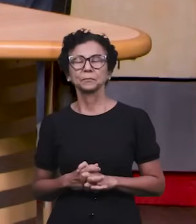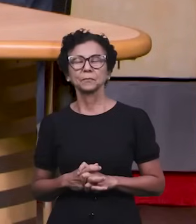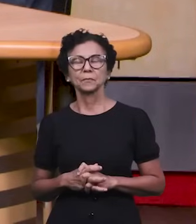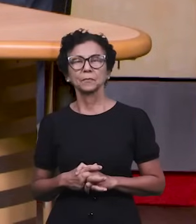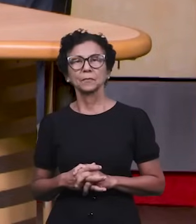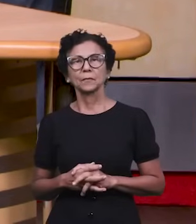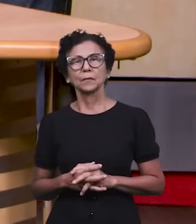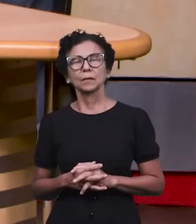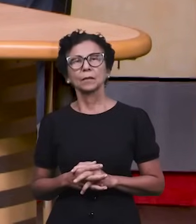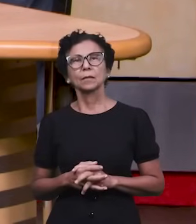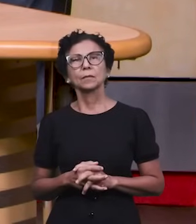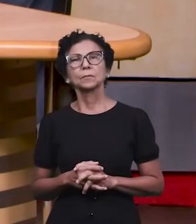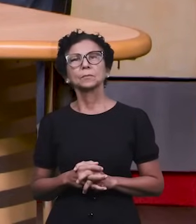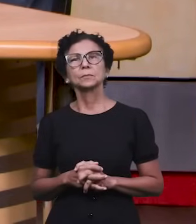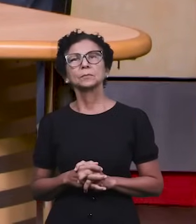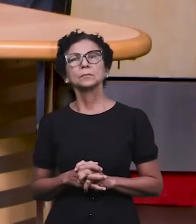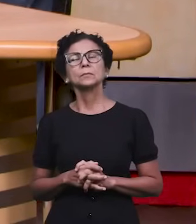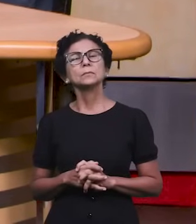para a Sérgio.